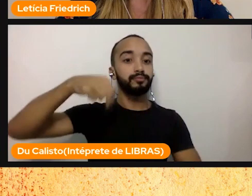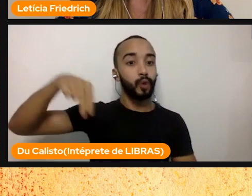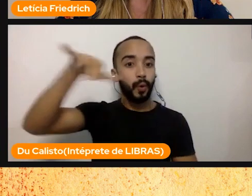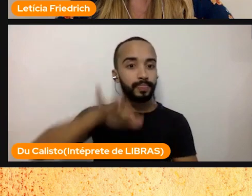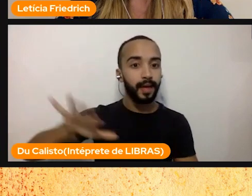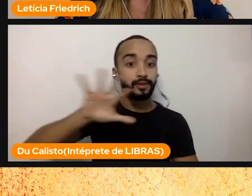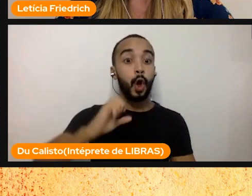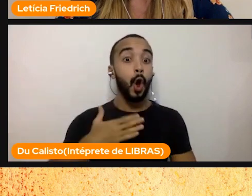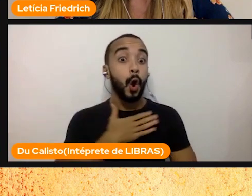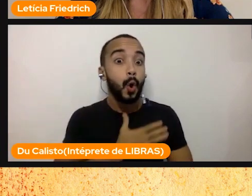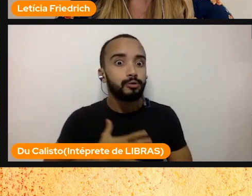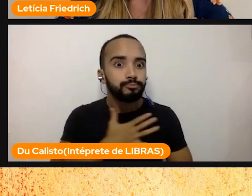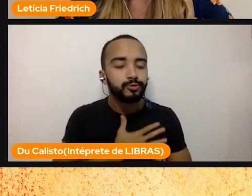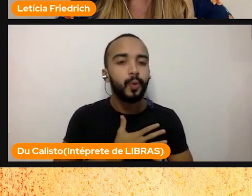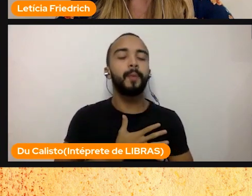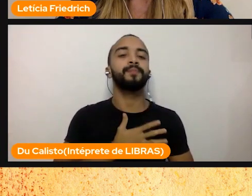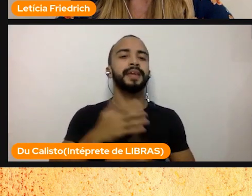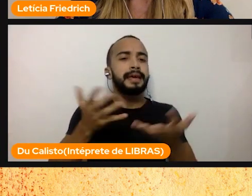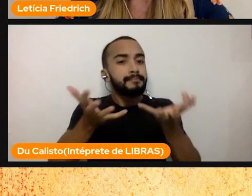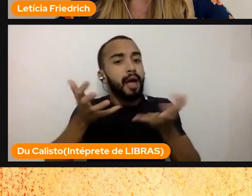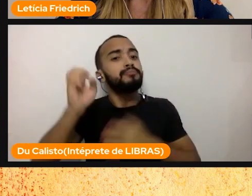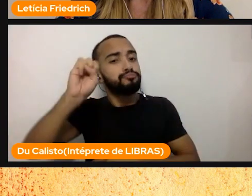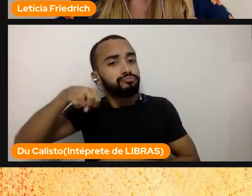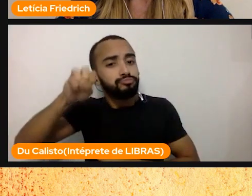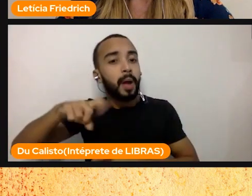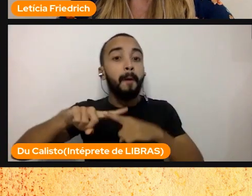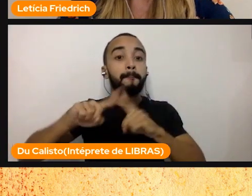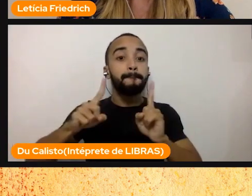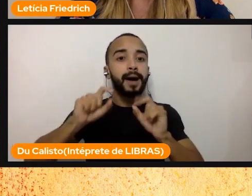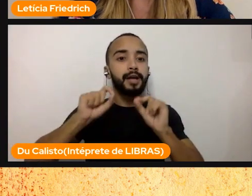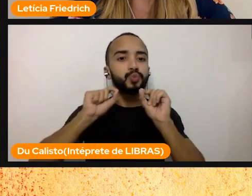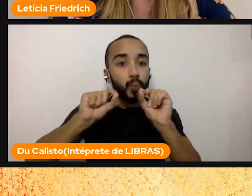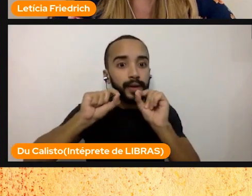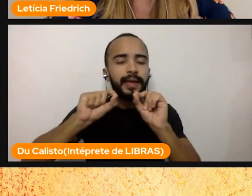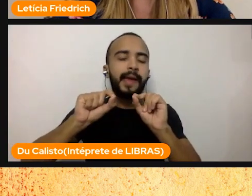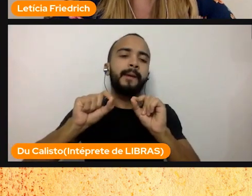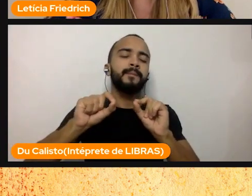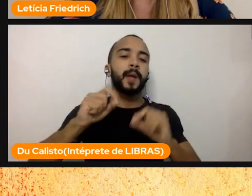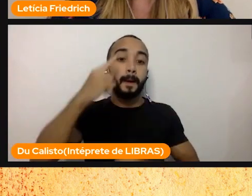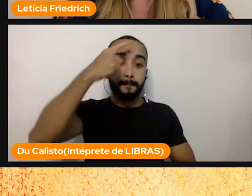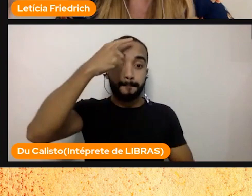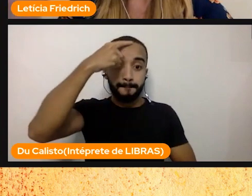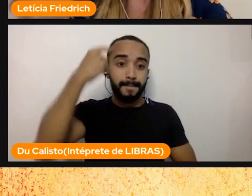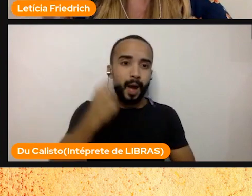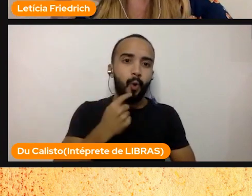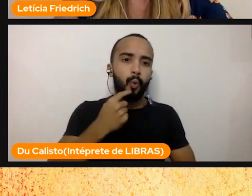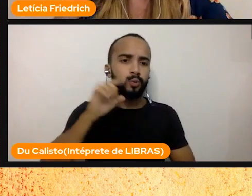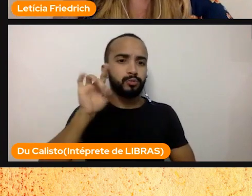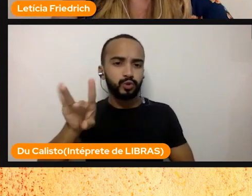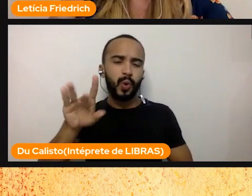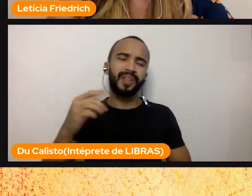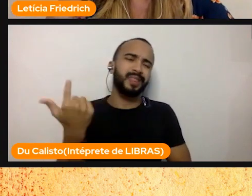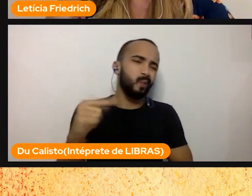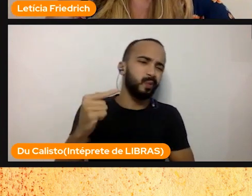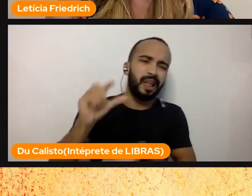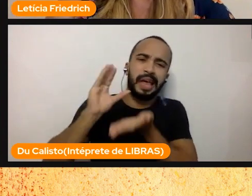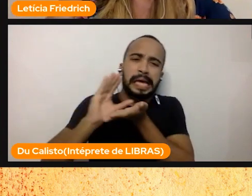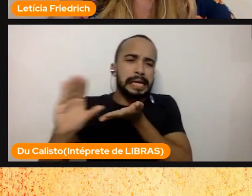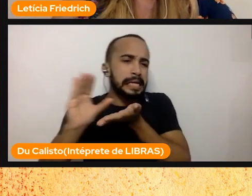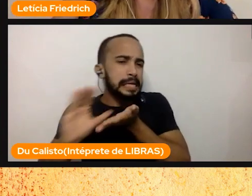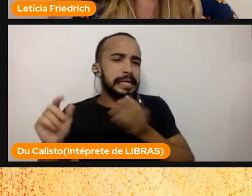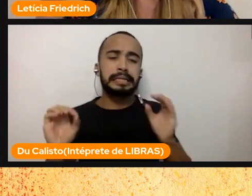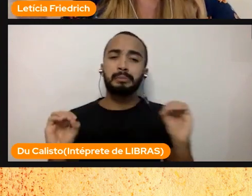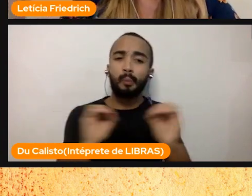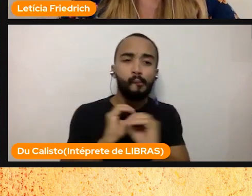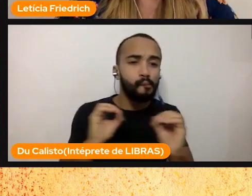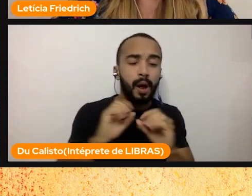ideia, e disseram, sim, a gente quer, mas a gente quer fazer um programa de meia hora. Então a gente não tinha orçamento, não tinha nada, assim, a gente ia fazer um curtinho de 5 minutos,